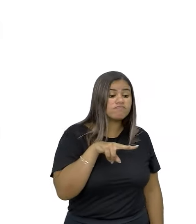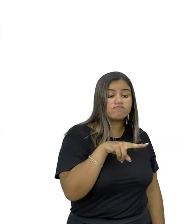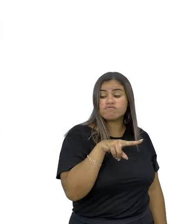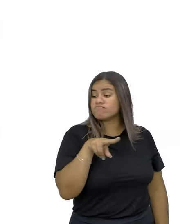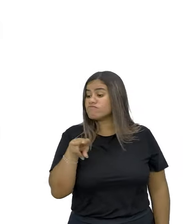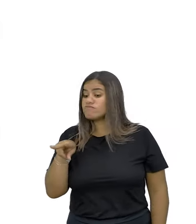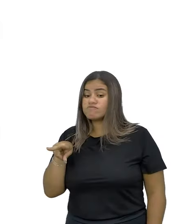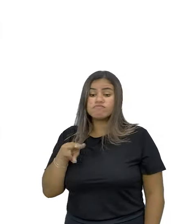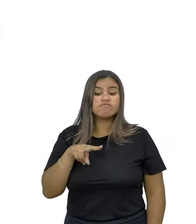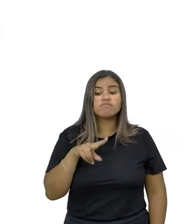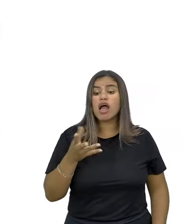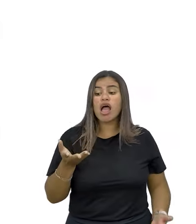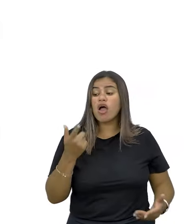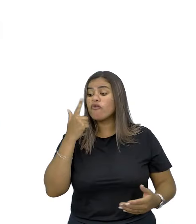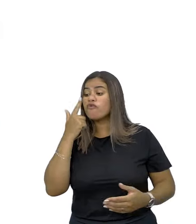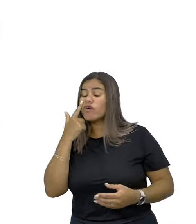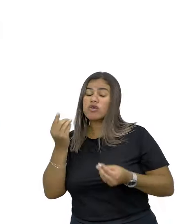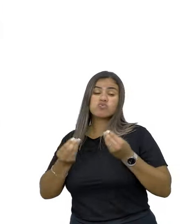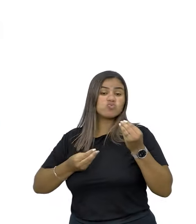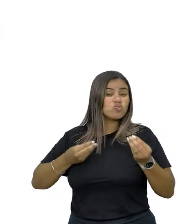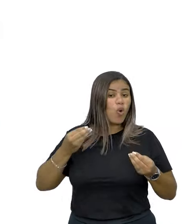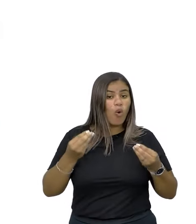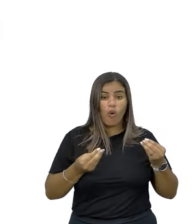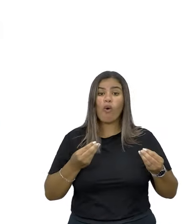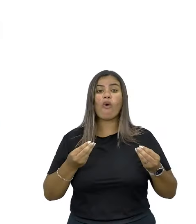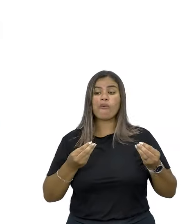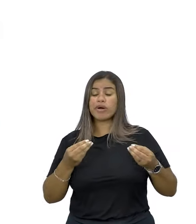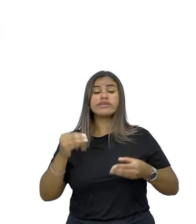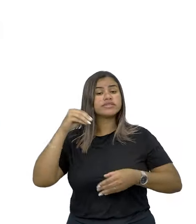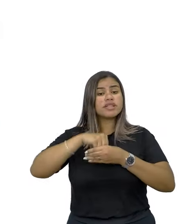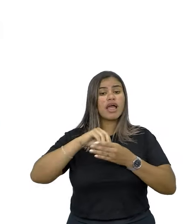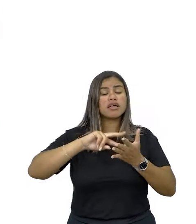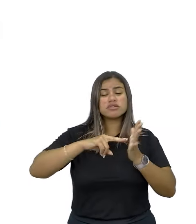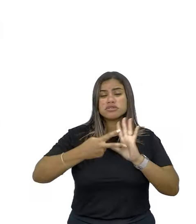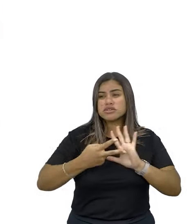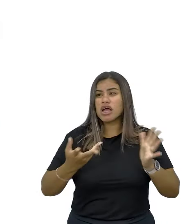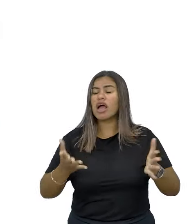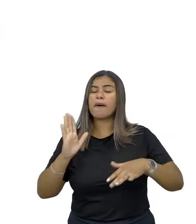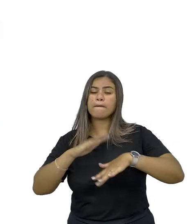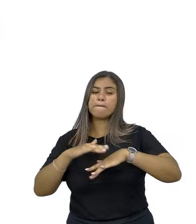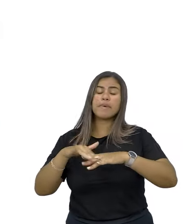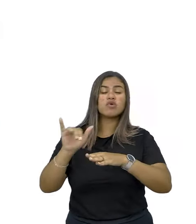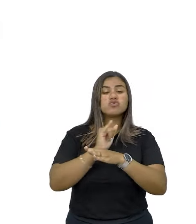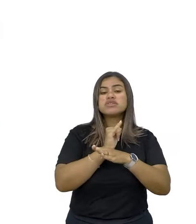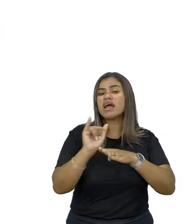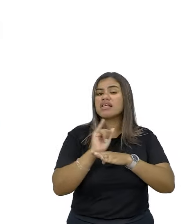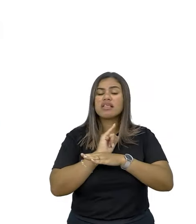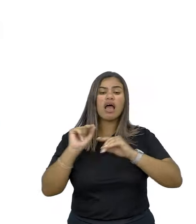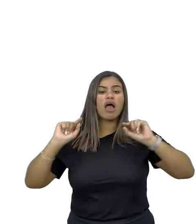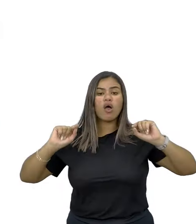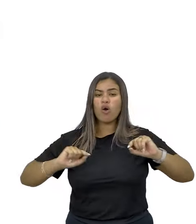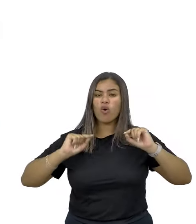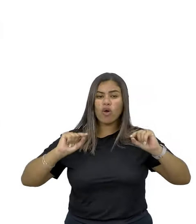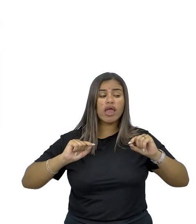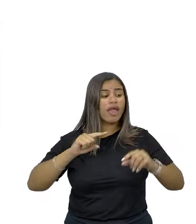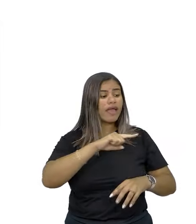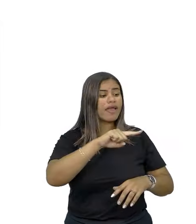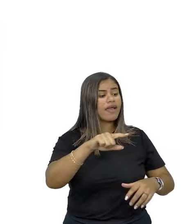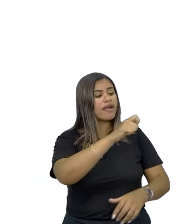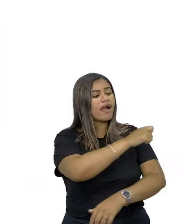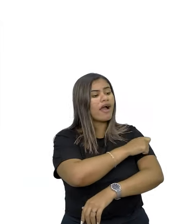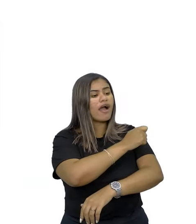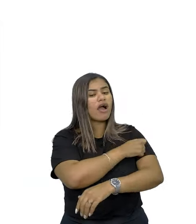dupla, vou ver o que eles estão resolvendo, em qual significado, qual estratégia que eu vou fazer, Por que eles estão fazendo dessa forma? Eu sempre